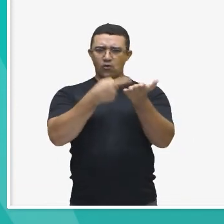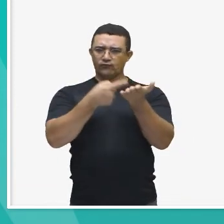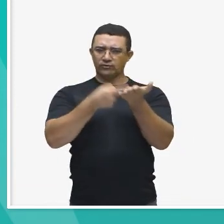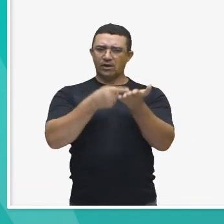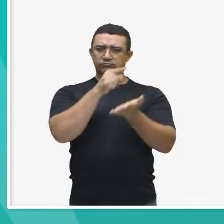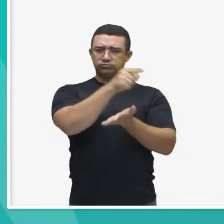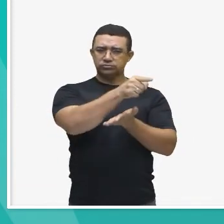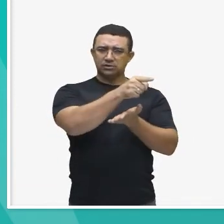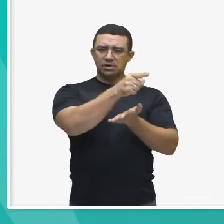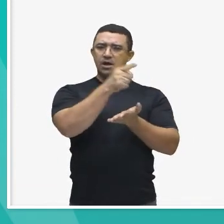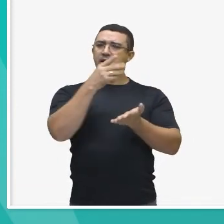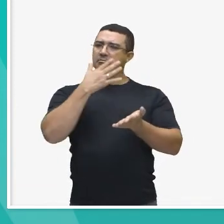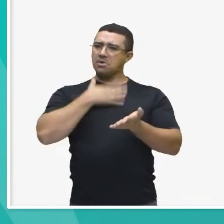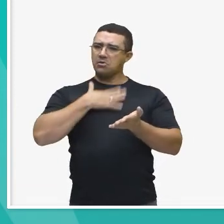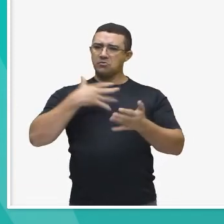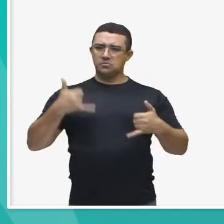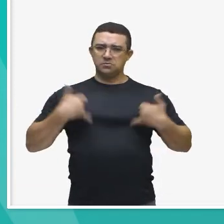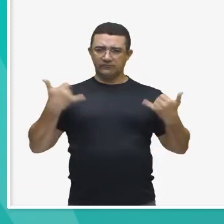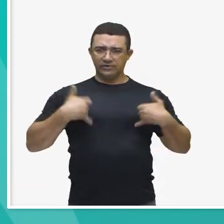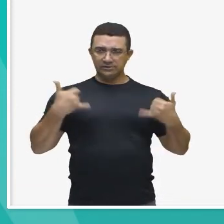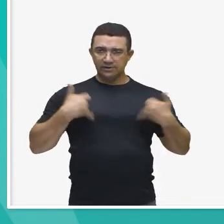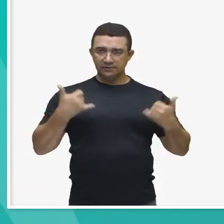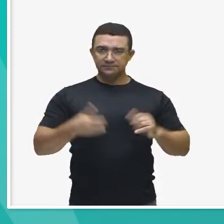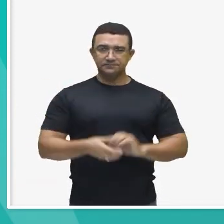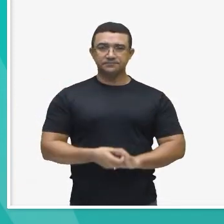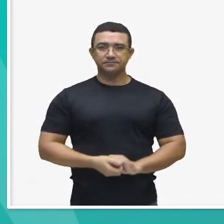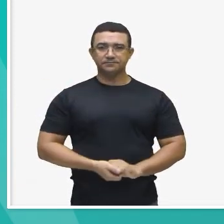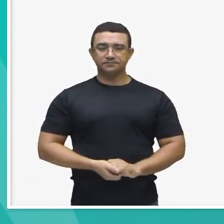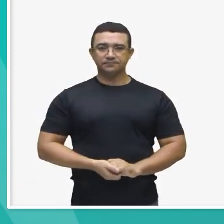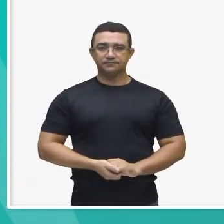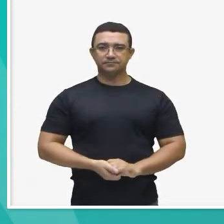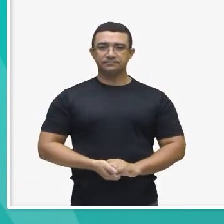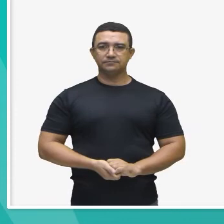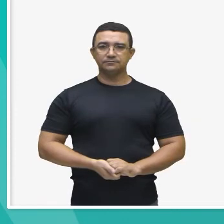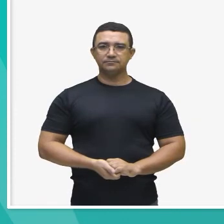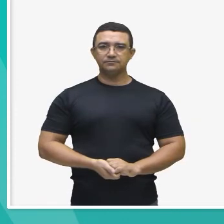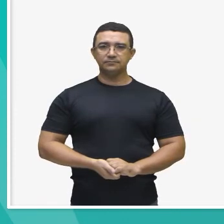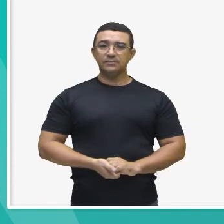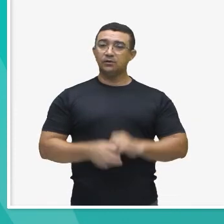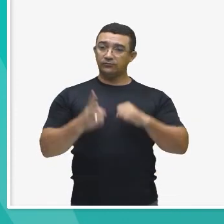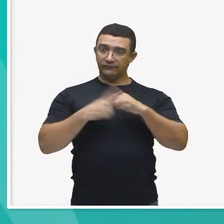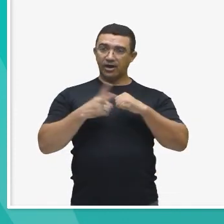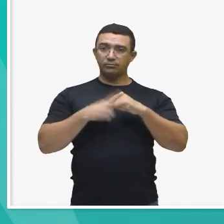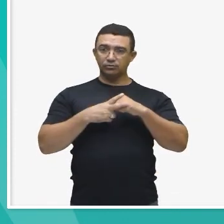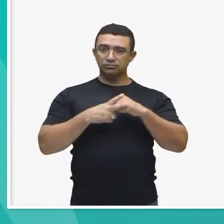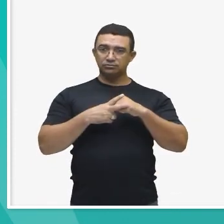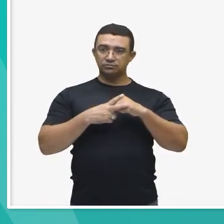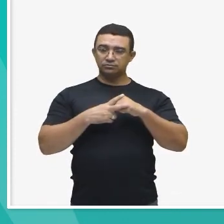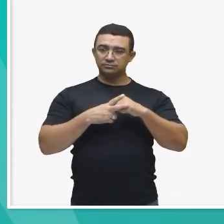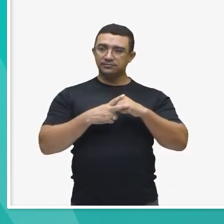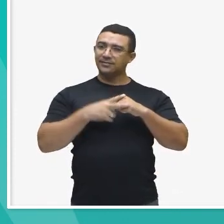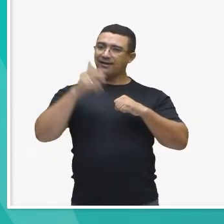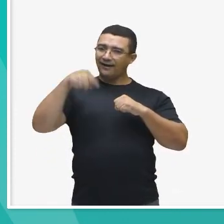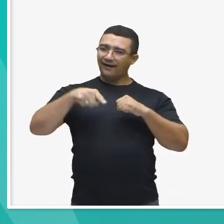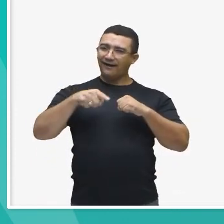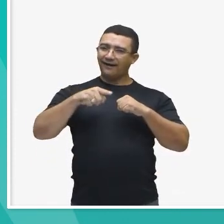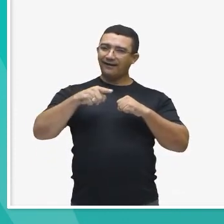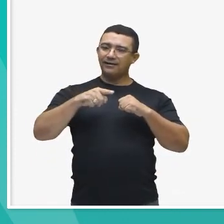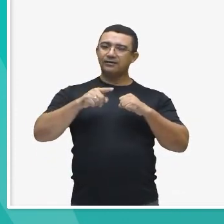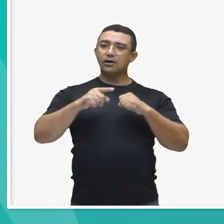meu aniversário, tá? O verbo está aqui. O